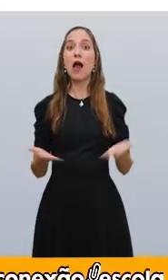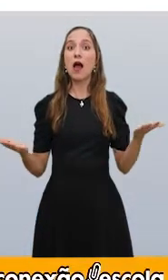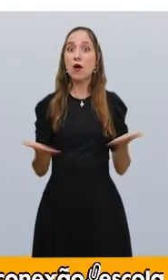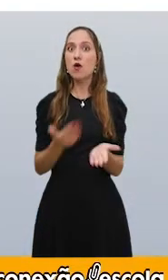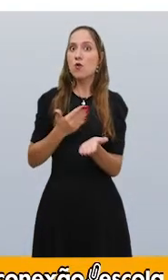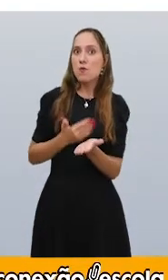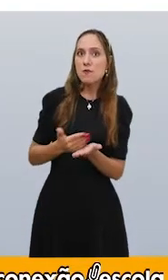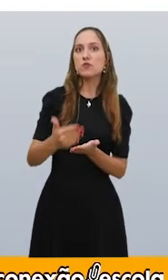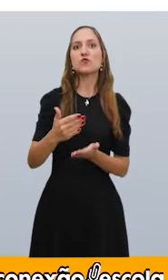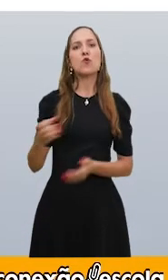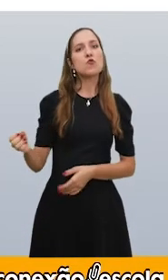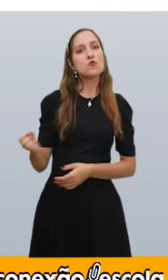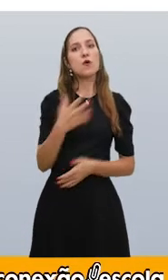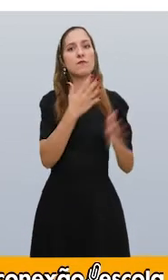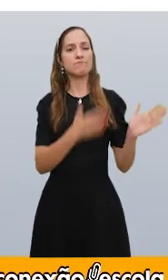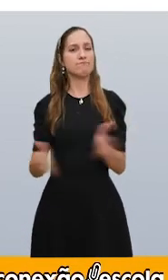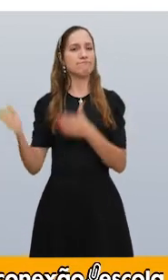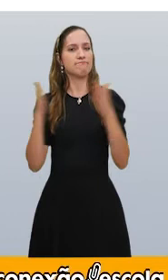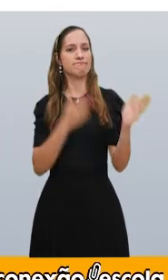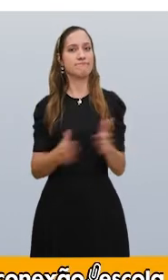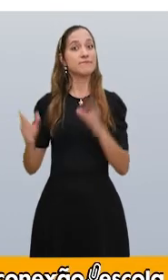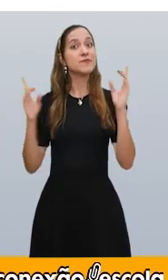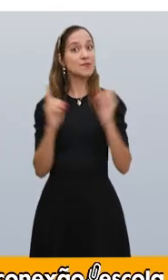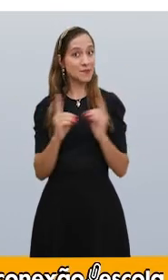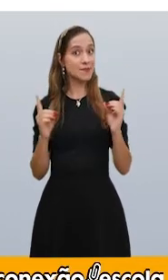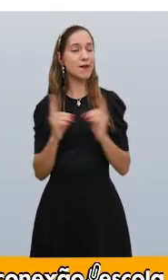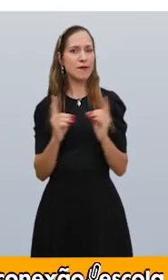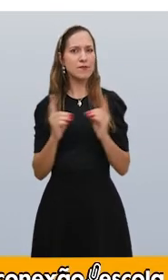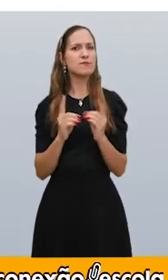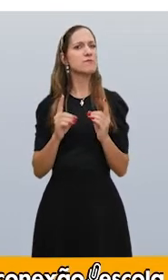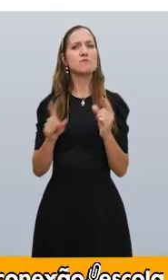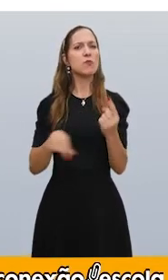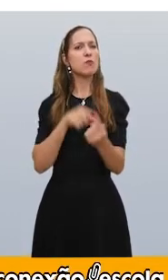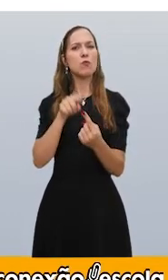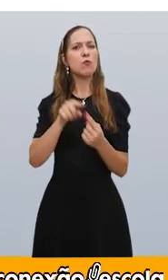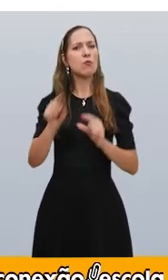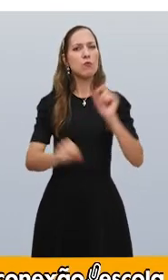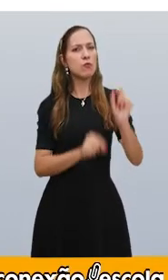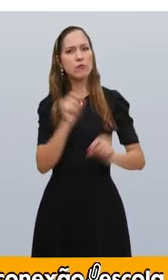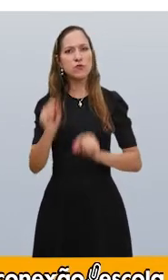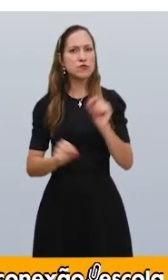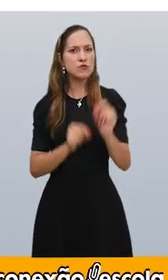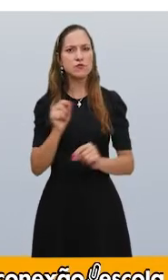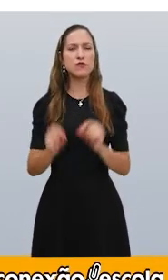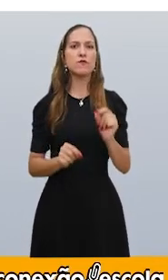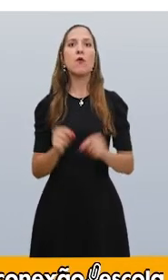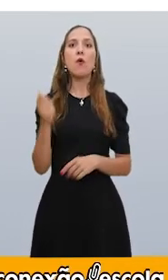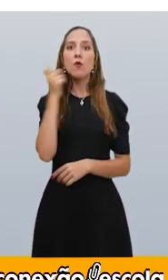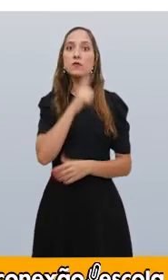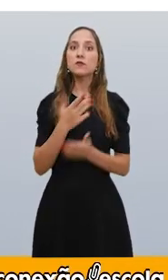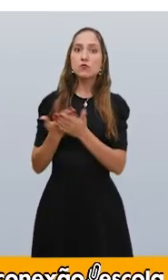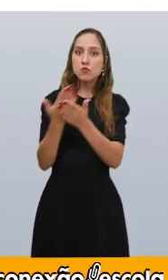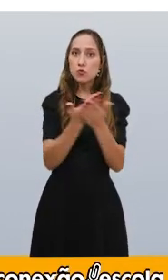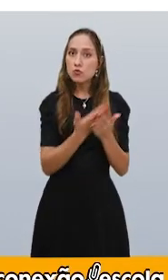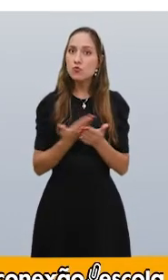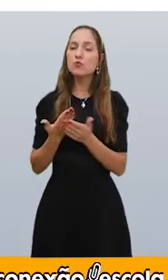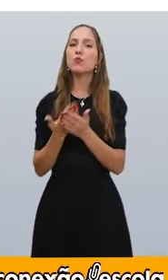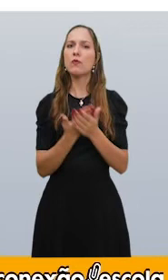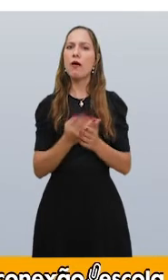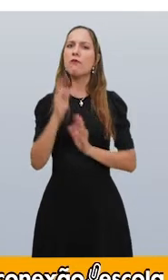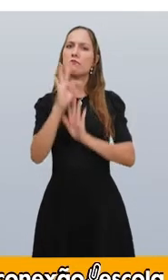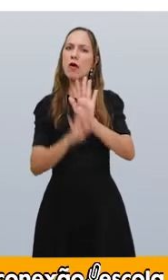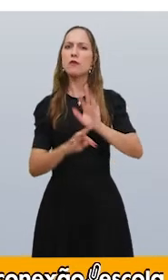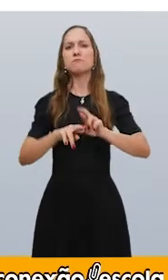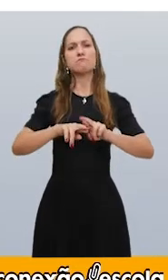Iniciaremos mais uma sequência didática que tem como objetivo o estudo de